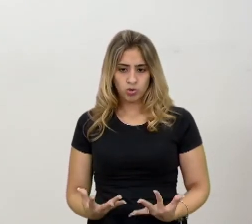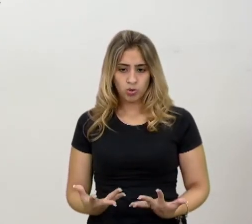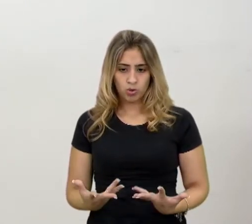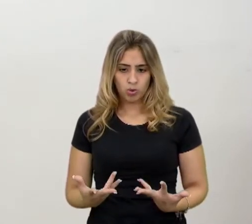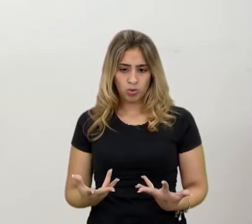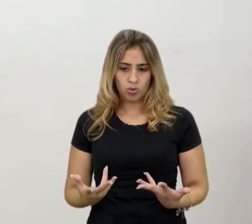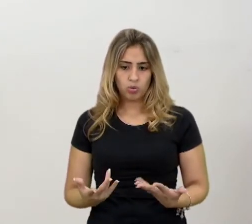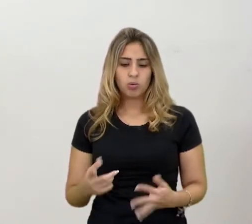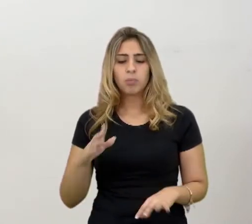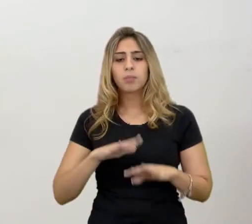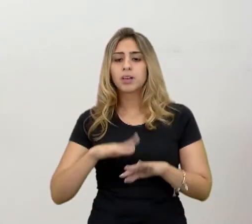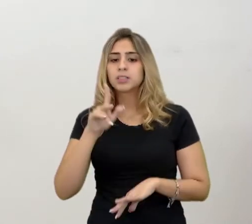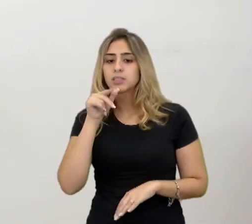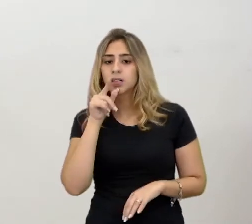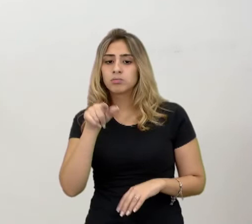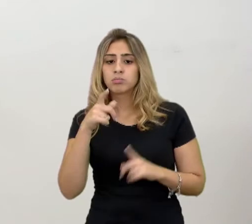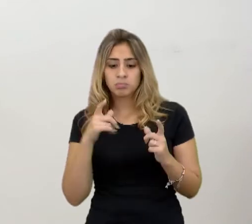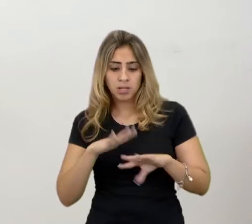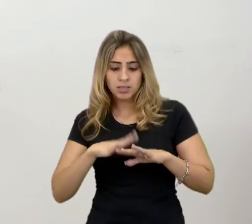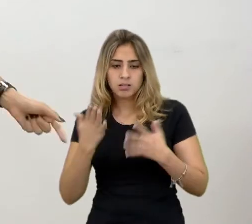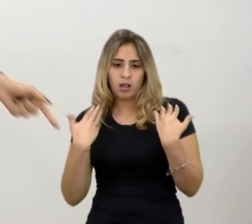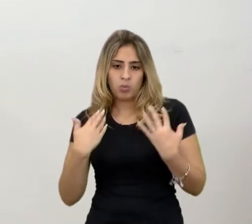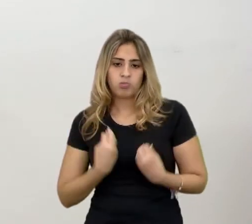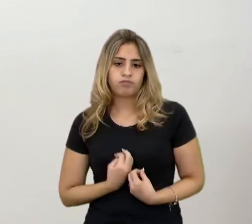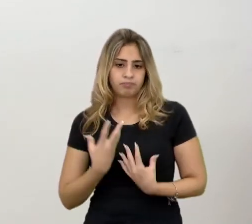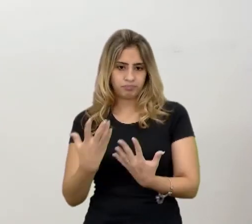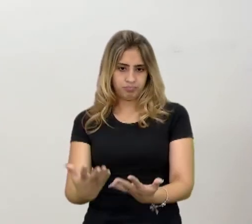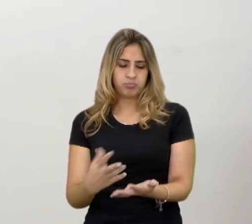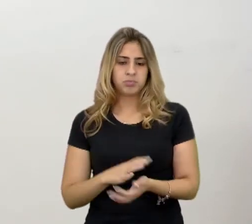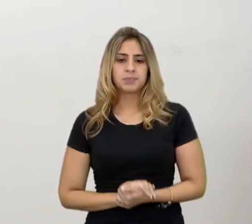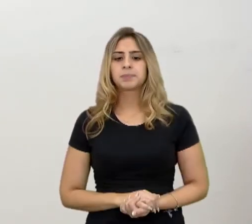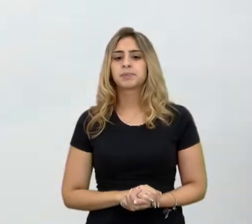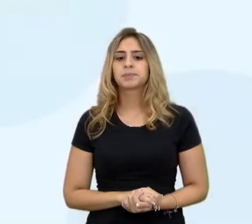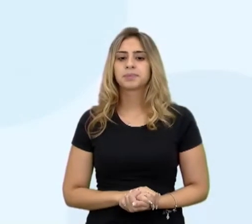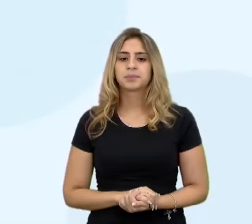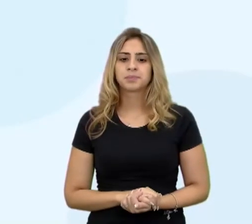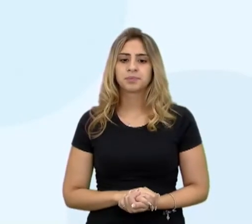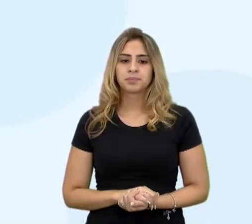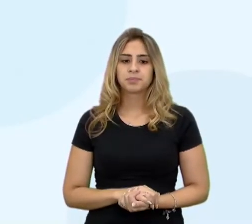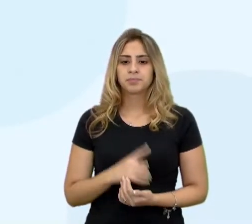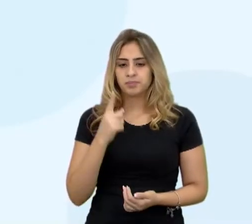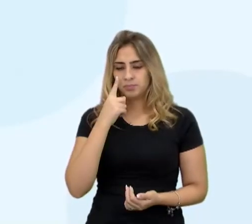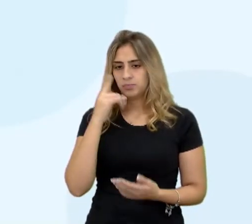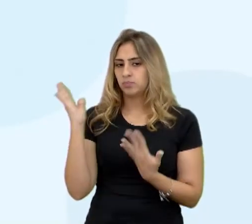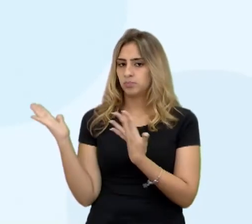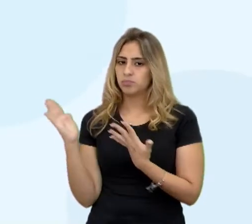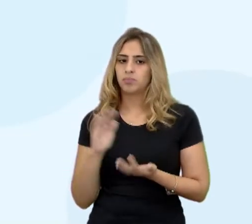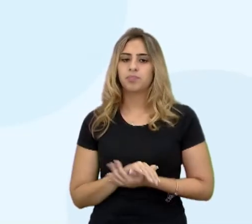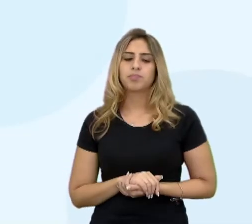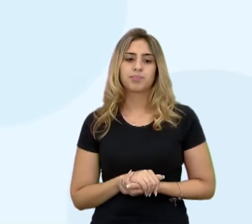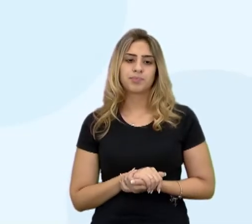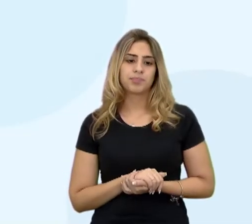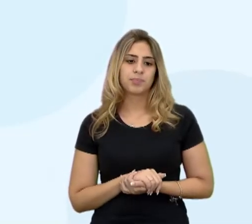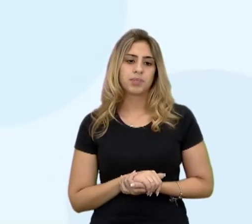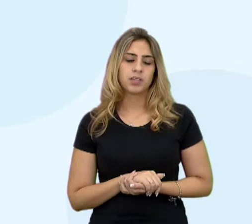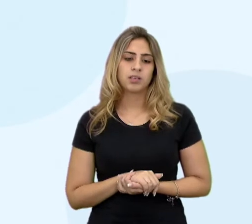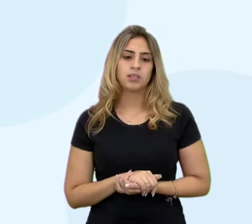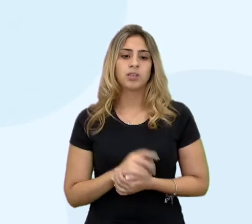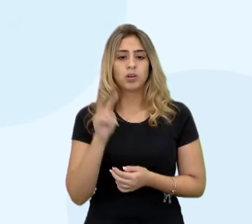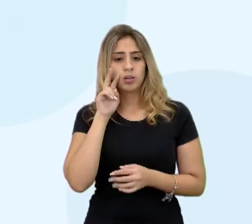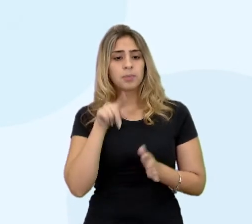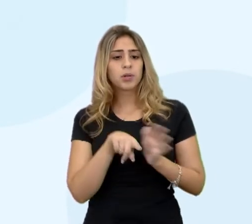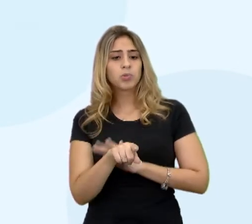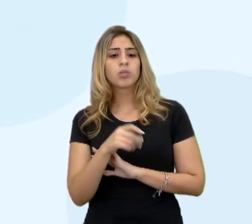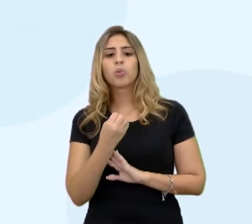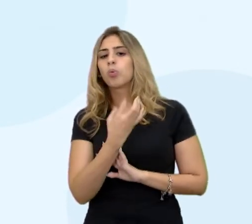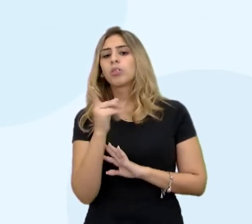que quanto mais água, mais calor oferece. Tá bom? Volta aqui para a telinha, vamos ver a nossa problematização. Ó. Olha a pergunta, quanto